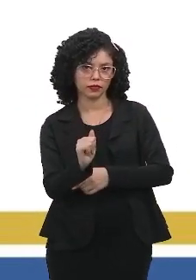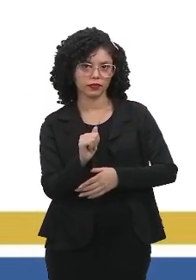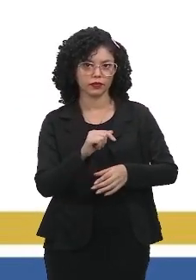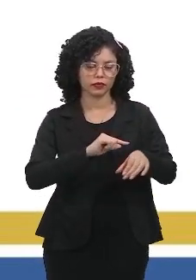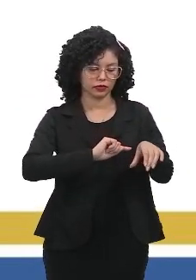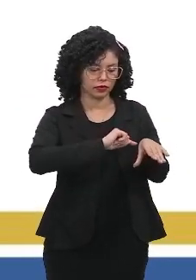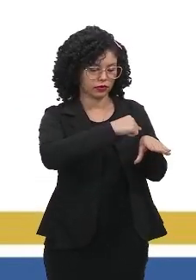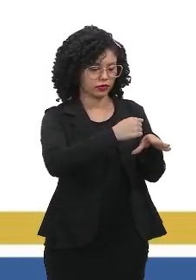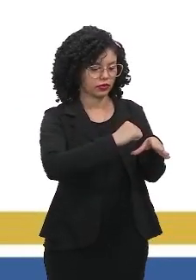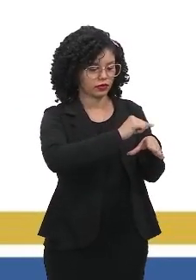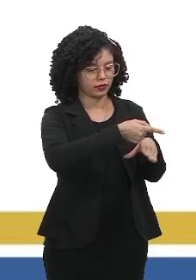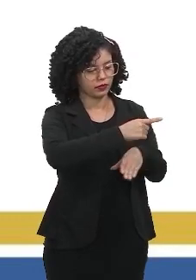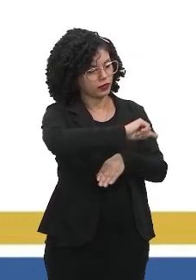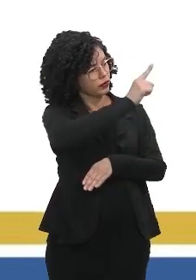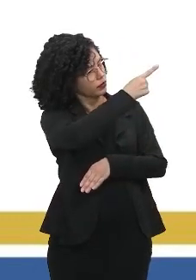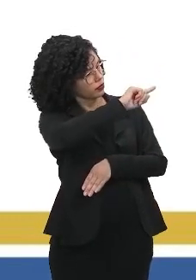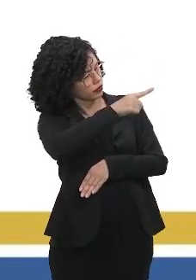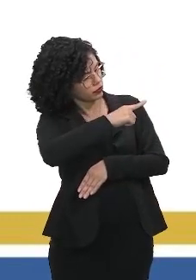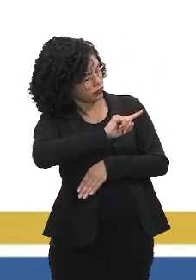nessa nessas